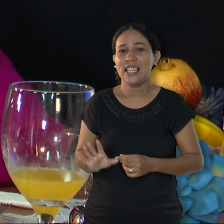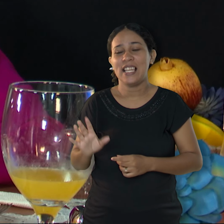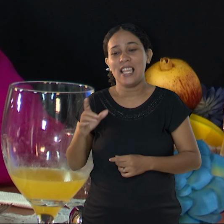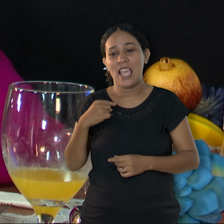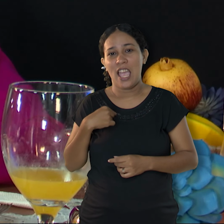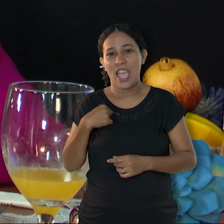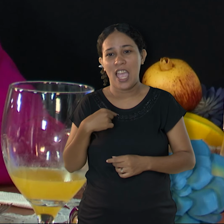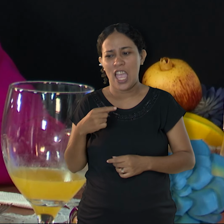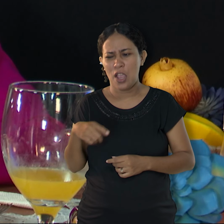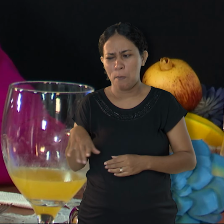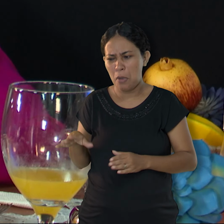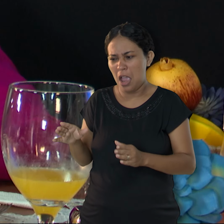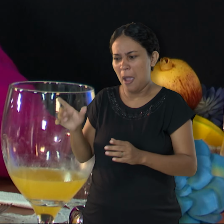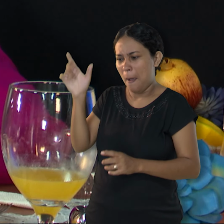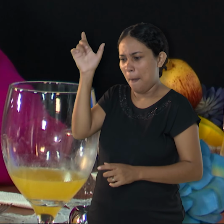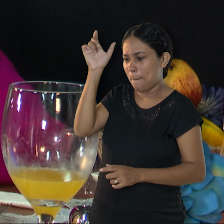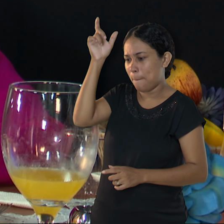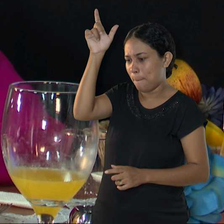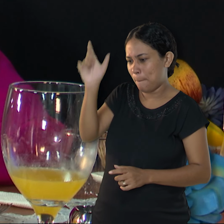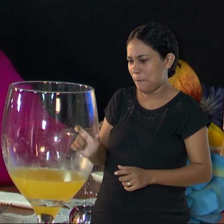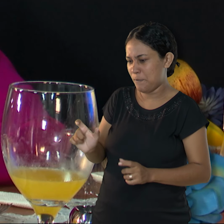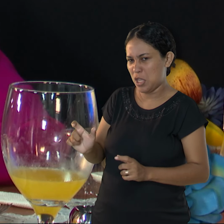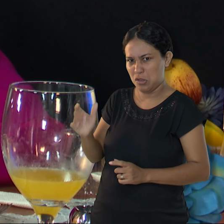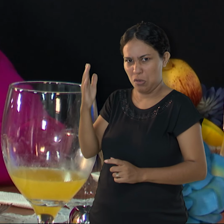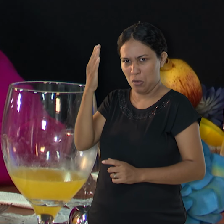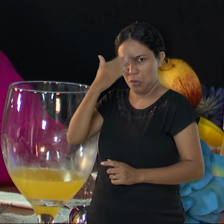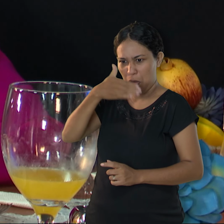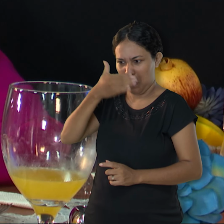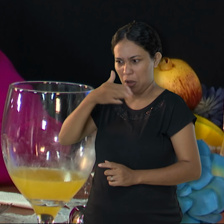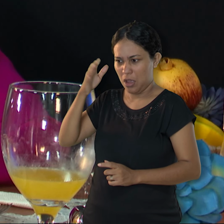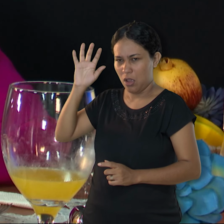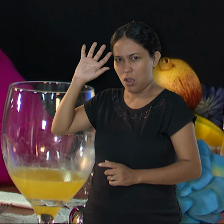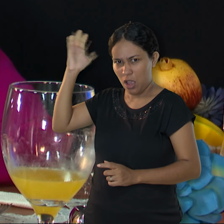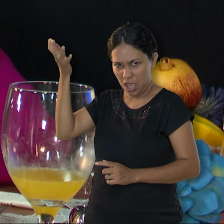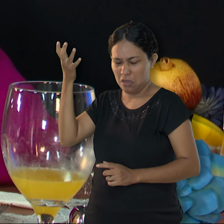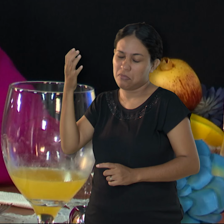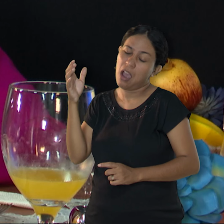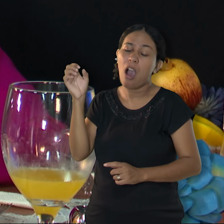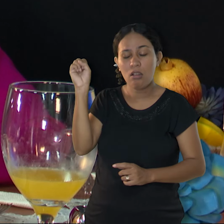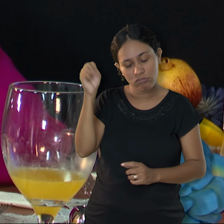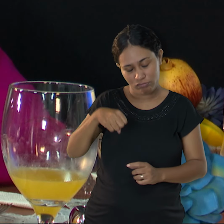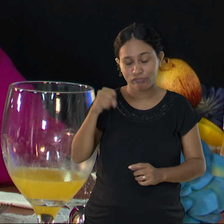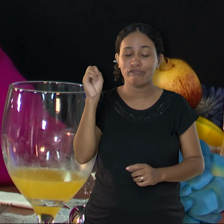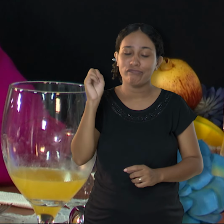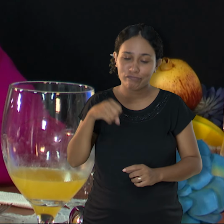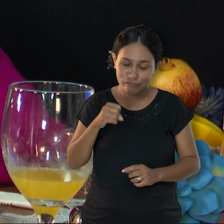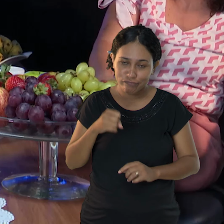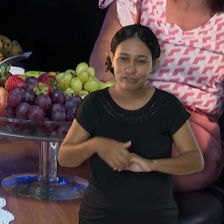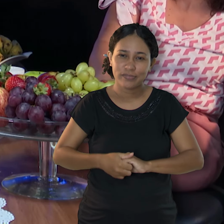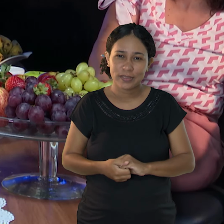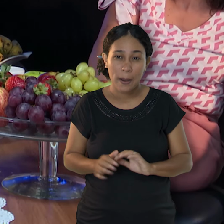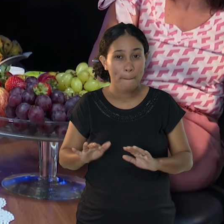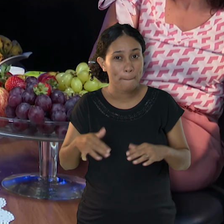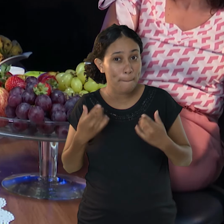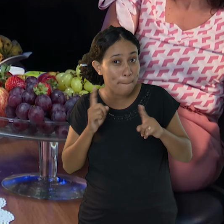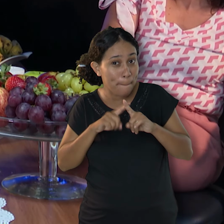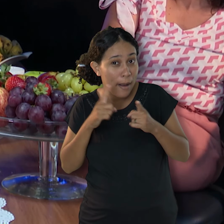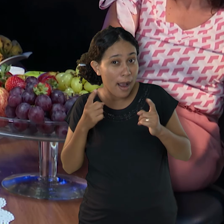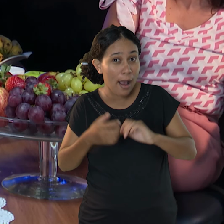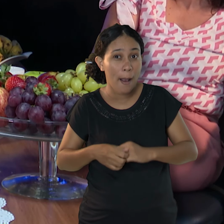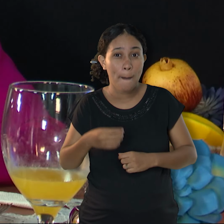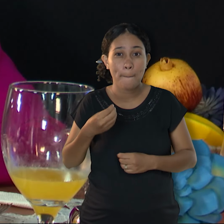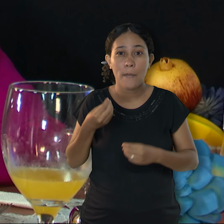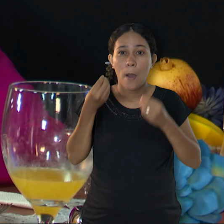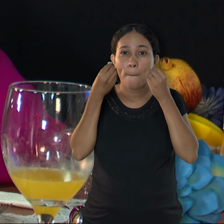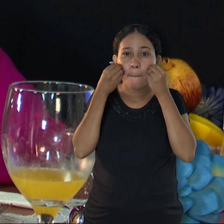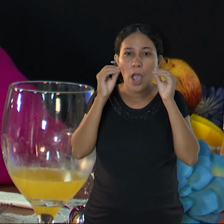sentido, assim, de que resolve as coisas, que faz o que tem que fazer, aí tudo bem. É isso aí, né? minha amiga, é isso aí. Mas é isso. Um beijão, então, pra todo mundo e eu